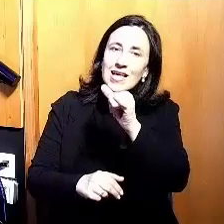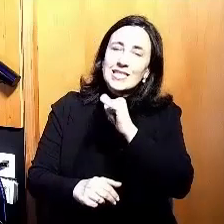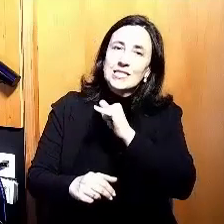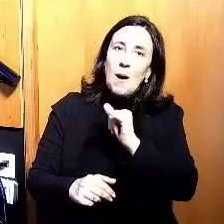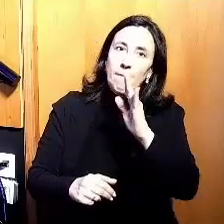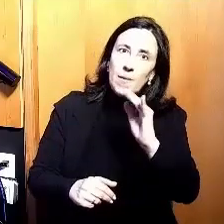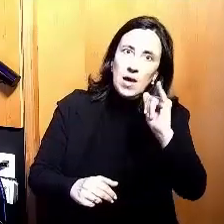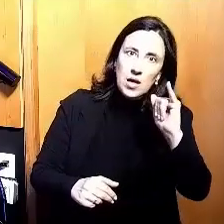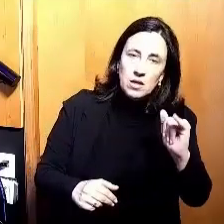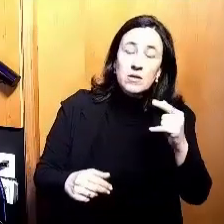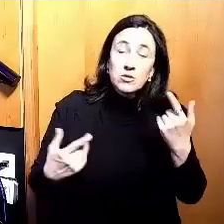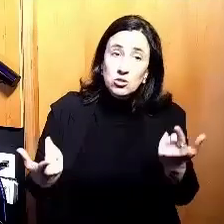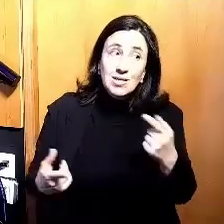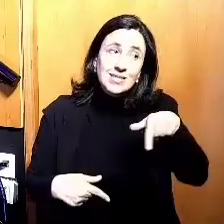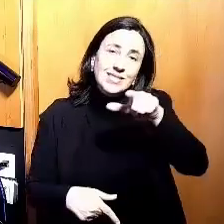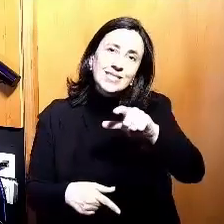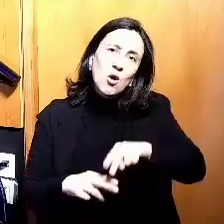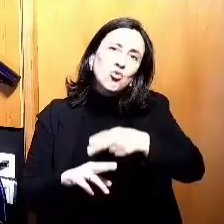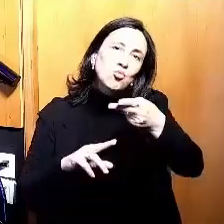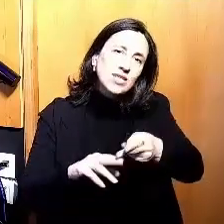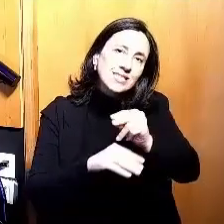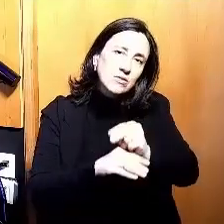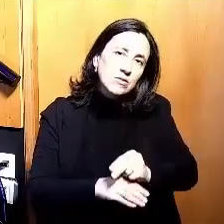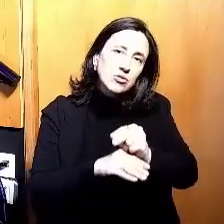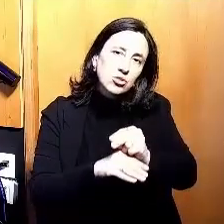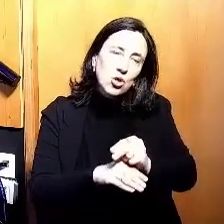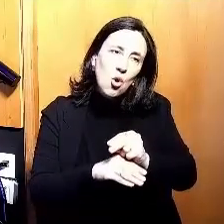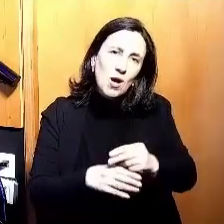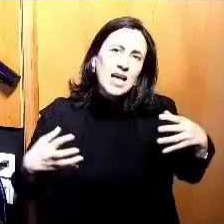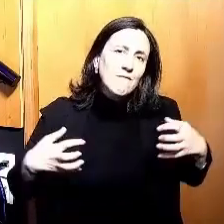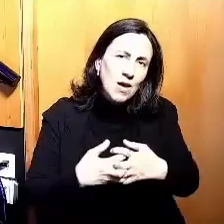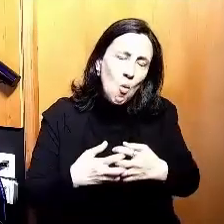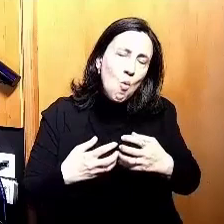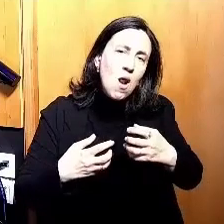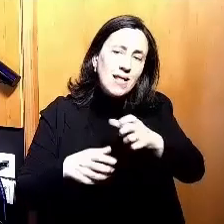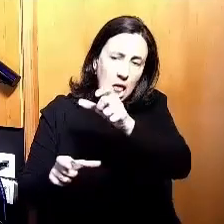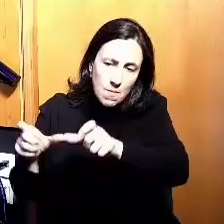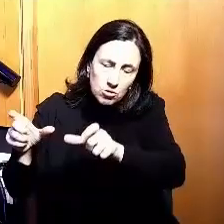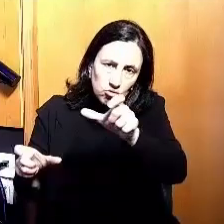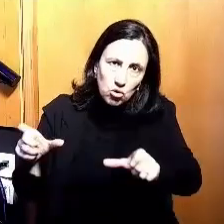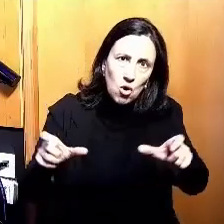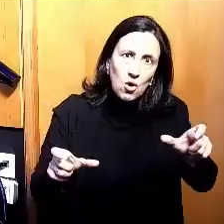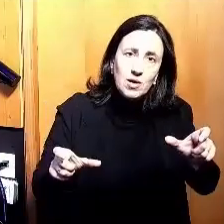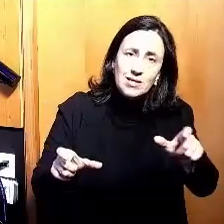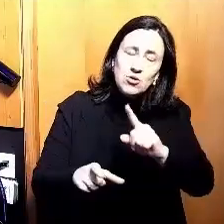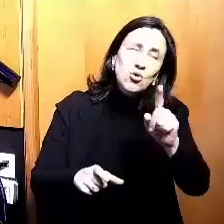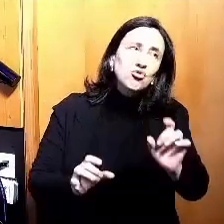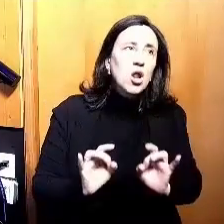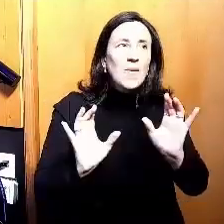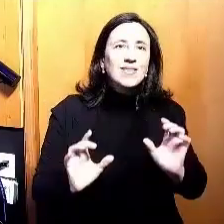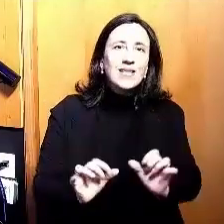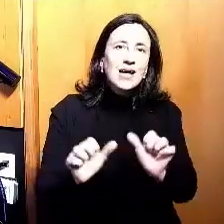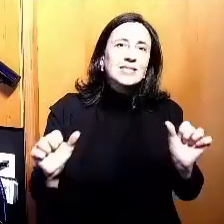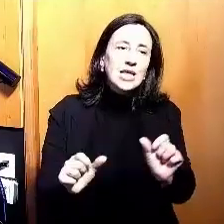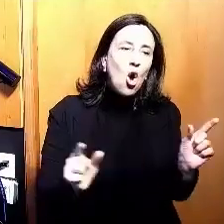API. Então, acho que essa reutilização, essa sinergia entre instituições, não criar fragmentos